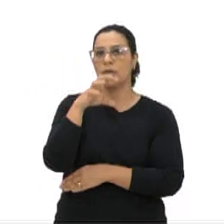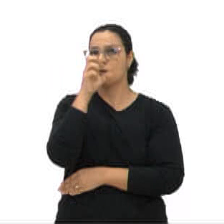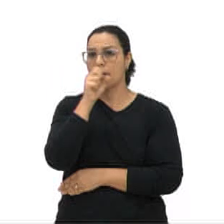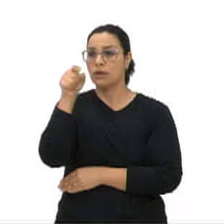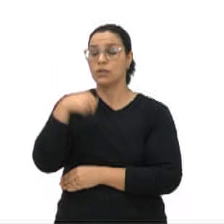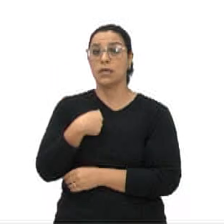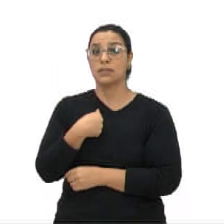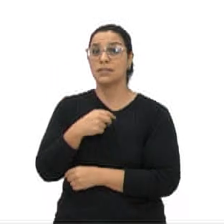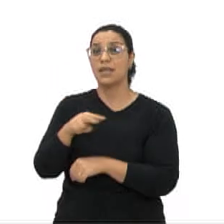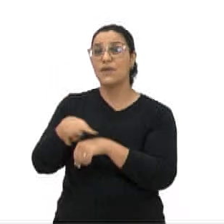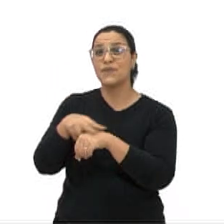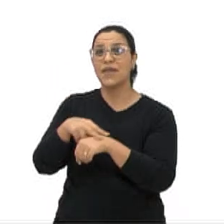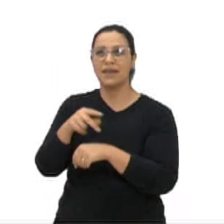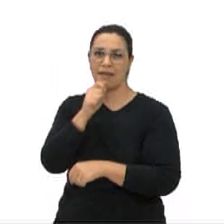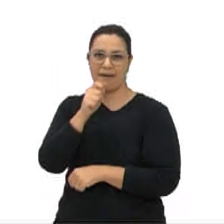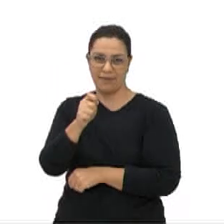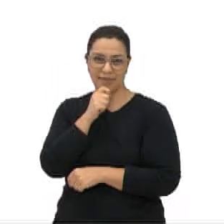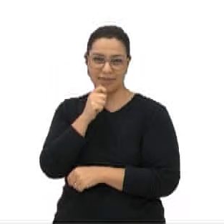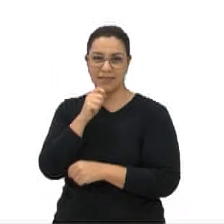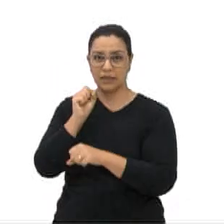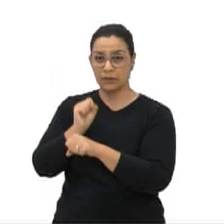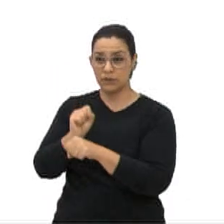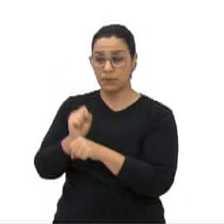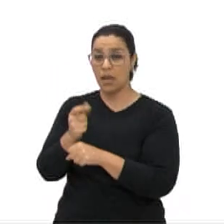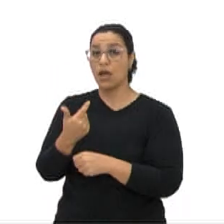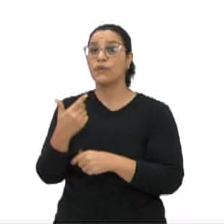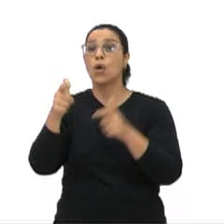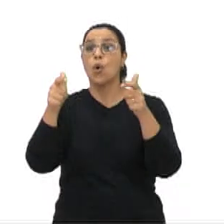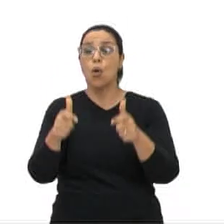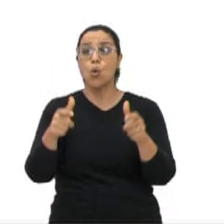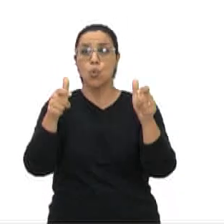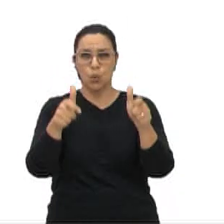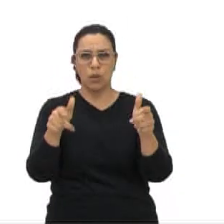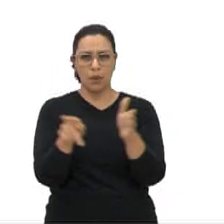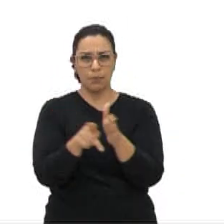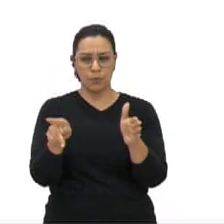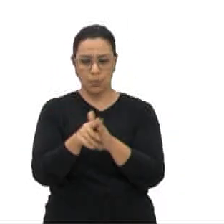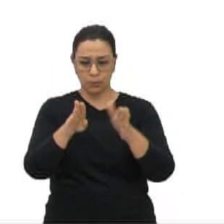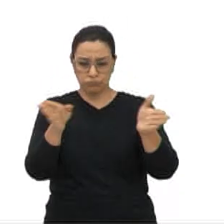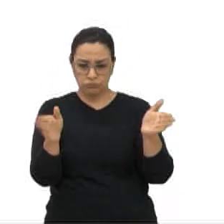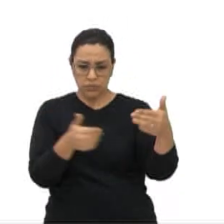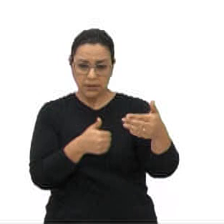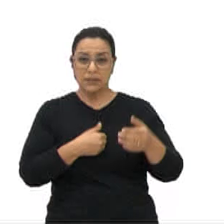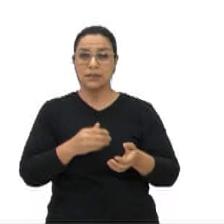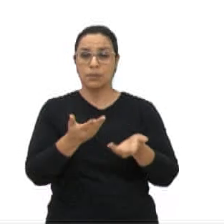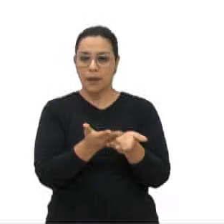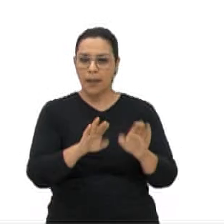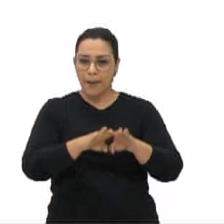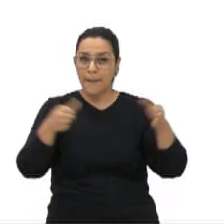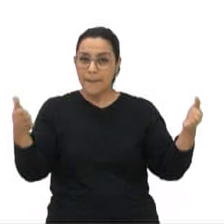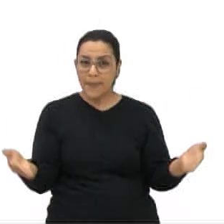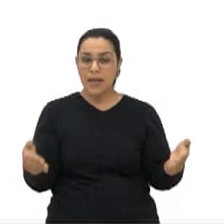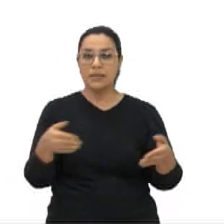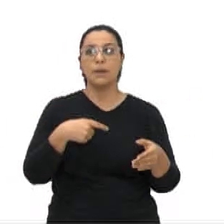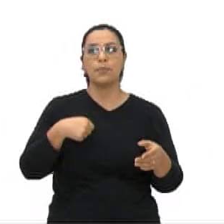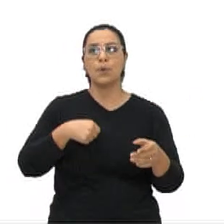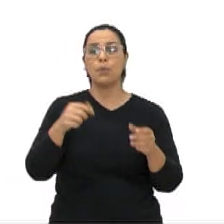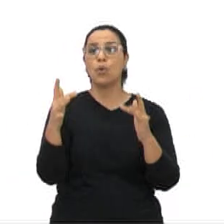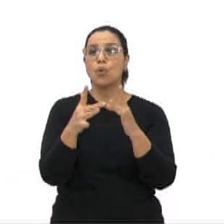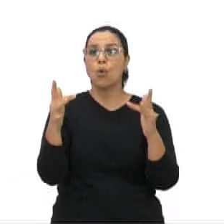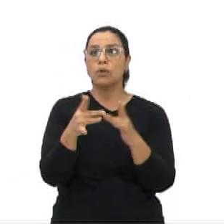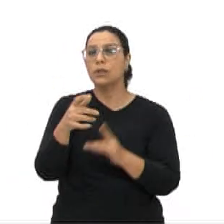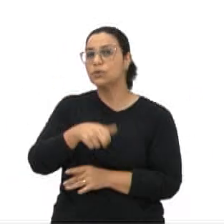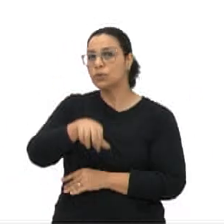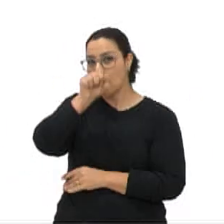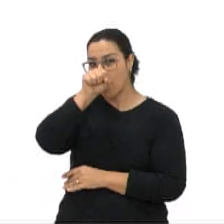estão maduras e por isso ela os deixa em um recipiente sobre a mesa ao ar livre. Não